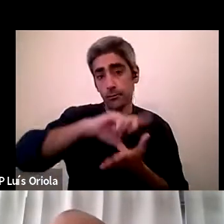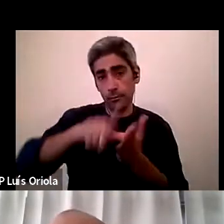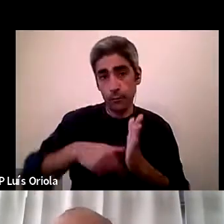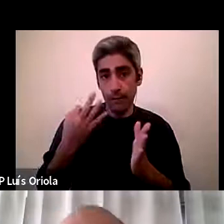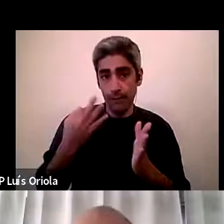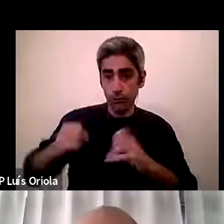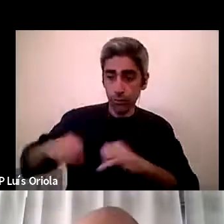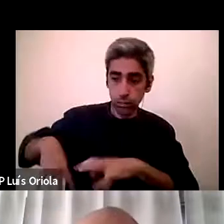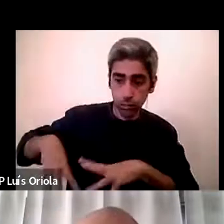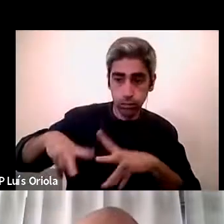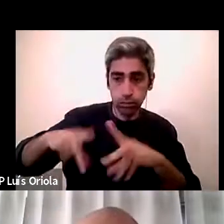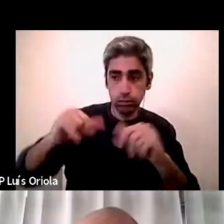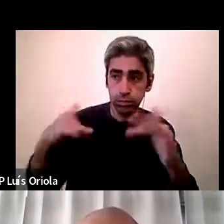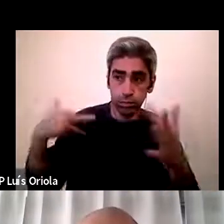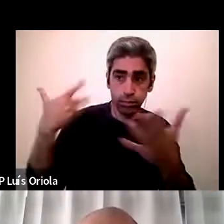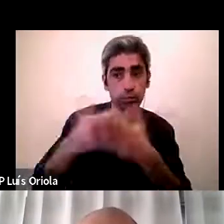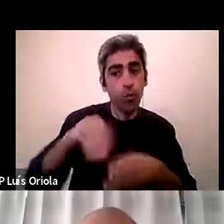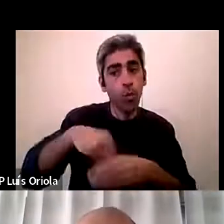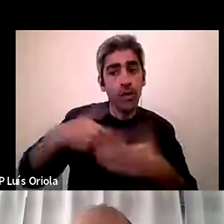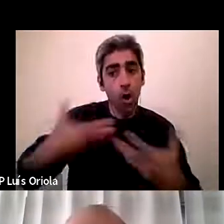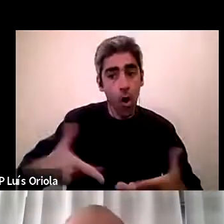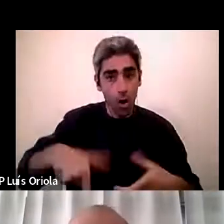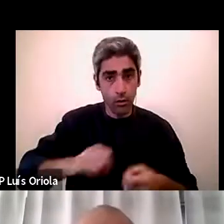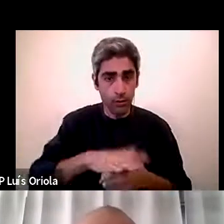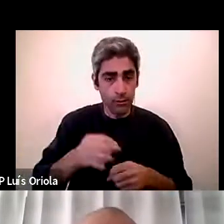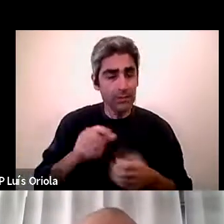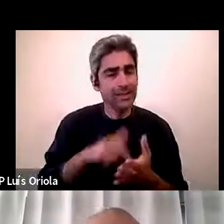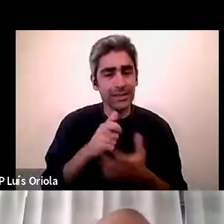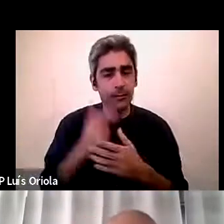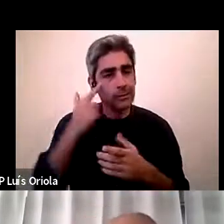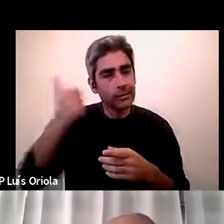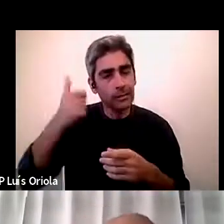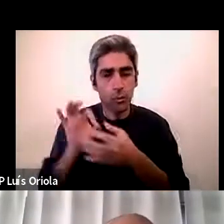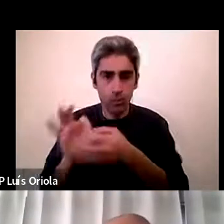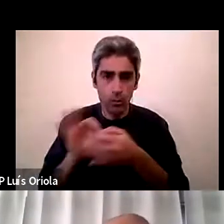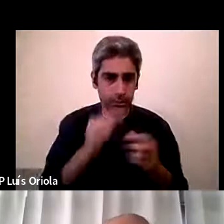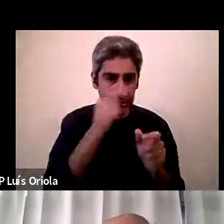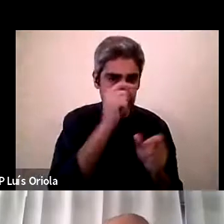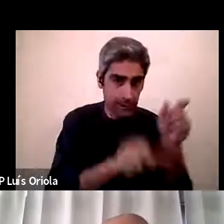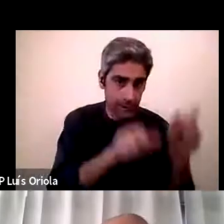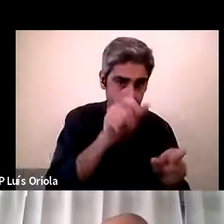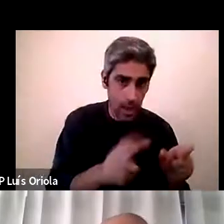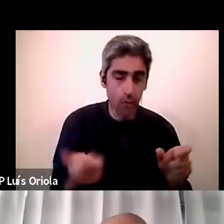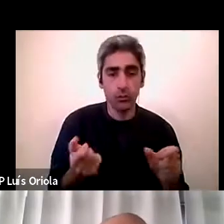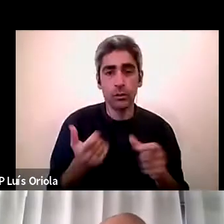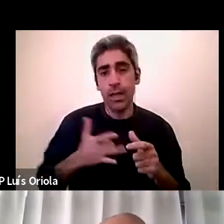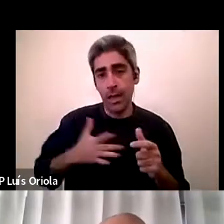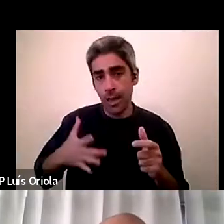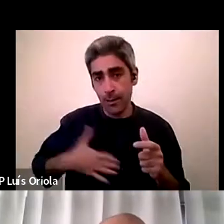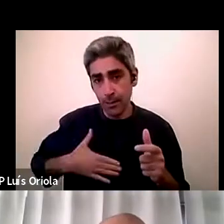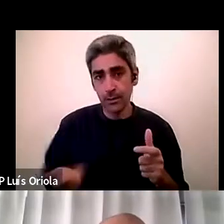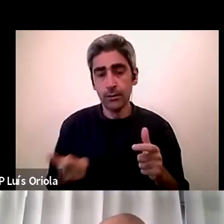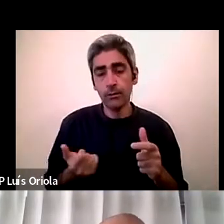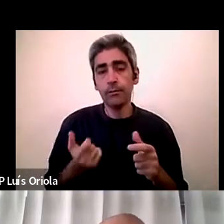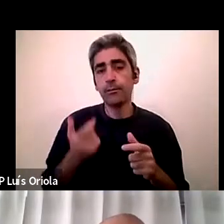neste contexto tentam sempre promover uma colaboração com cidadãos, empresas, entidades